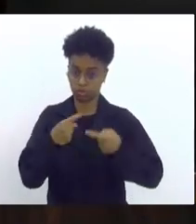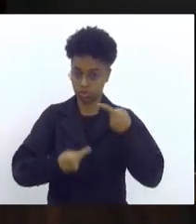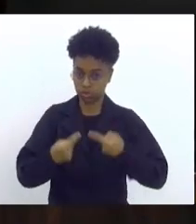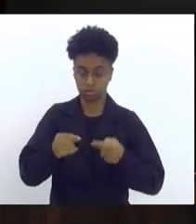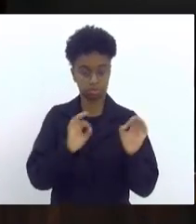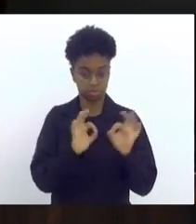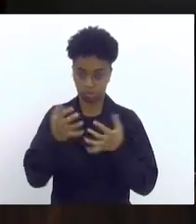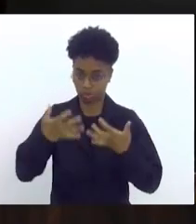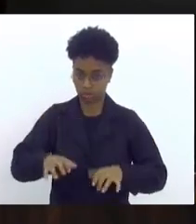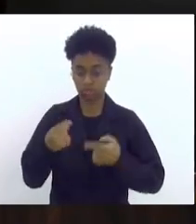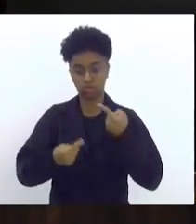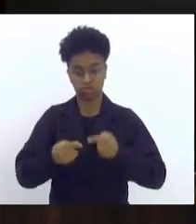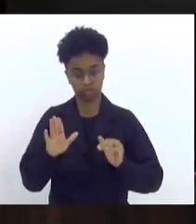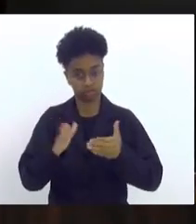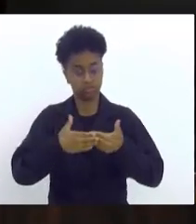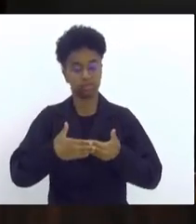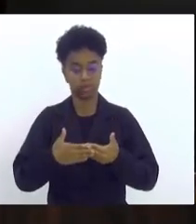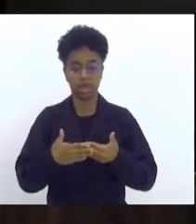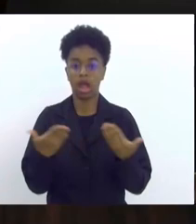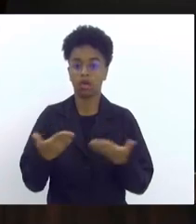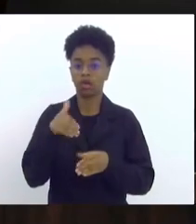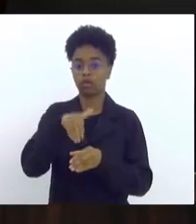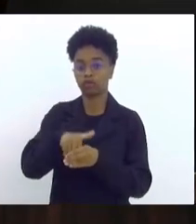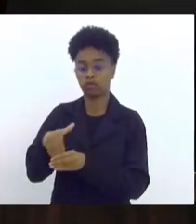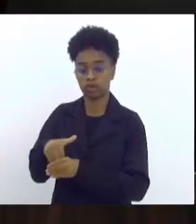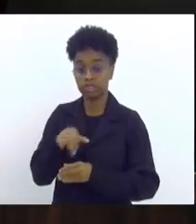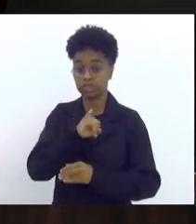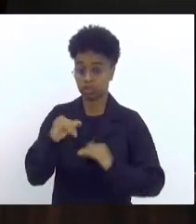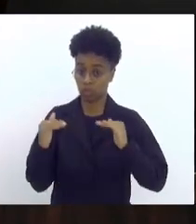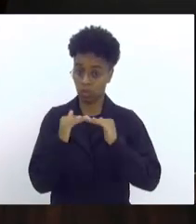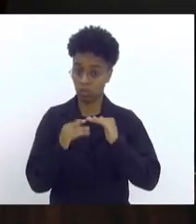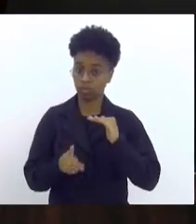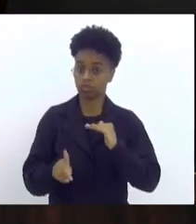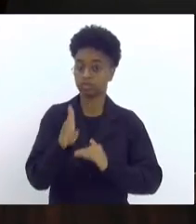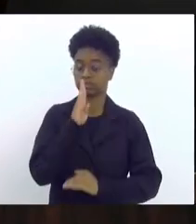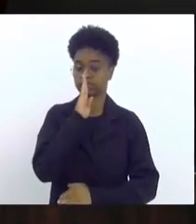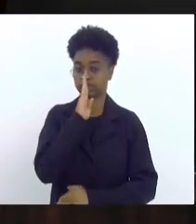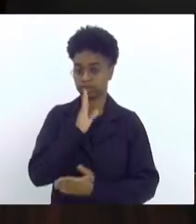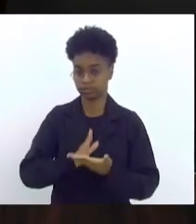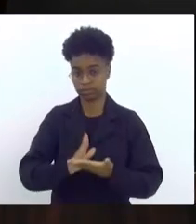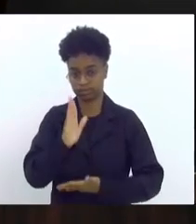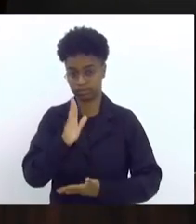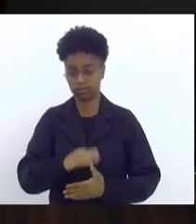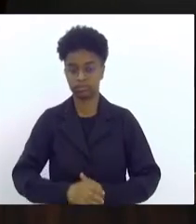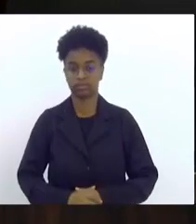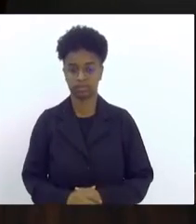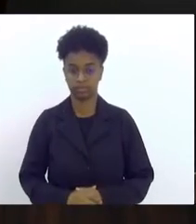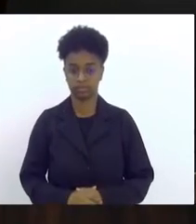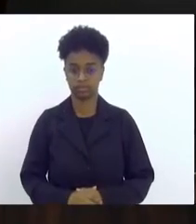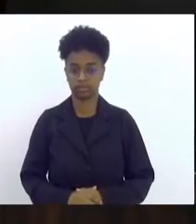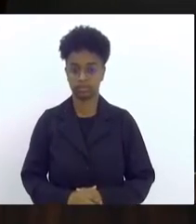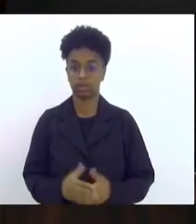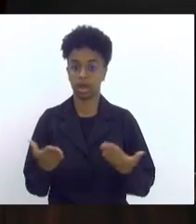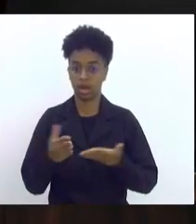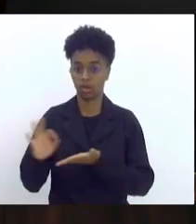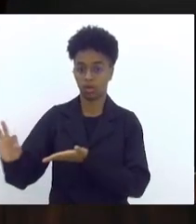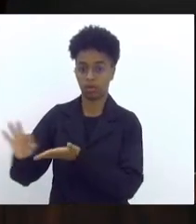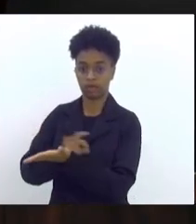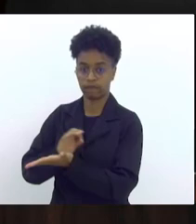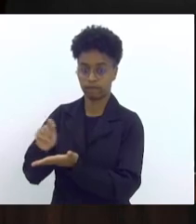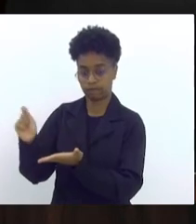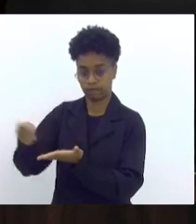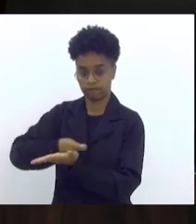queira discutir, encerrada a discussão, em votação, senhores que aprovam e permaneçam comissão, aprovado, vai autógrafo.